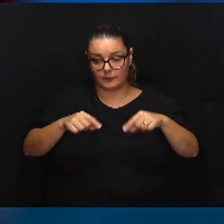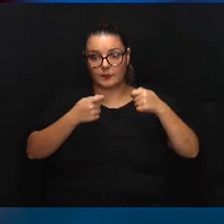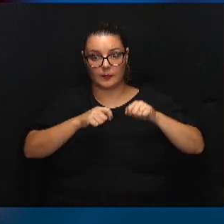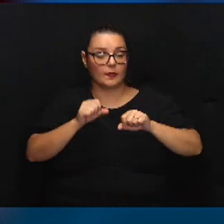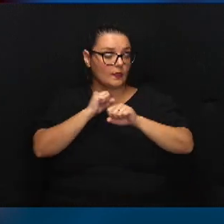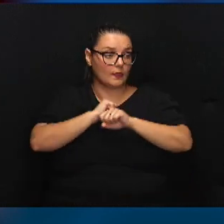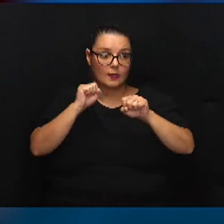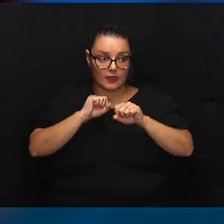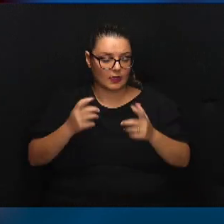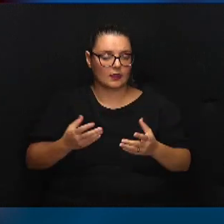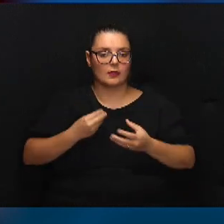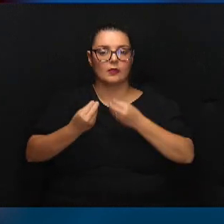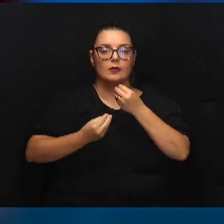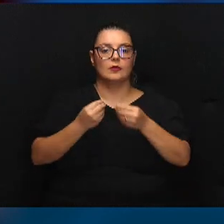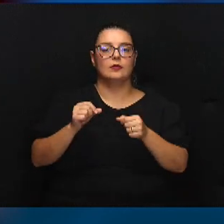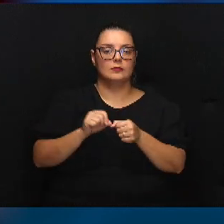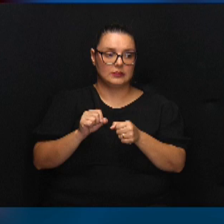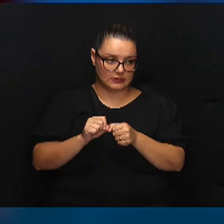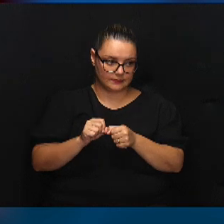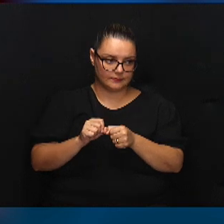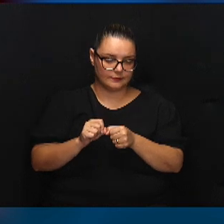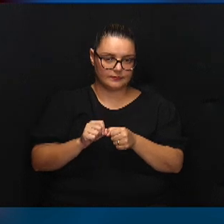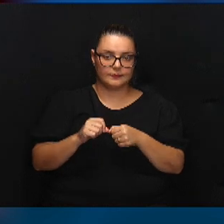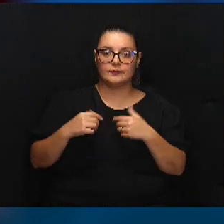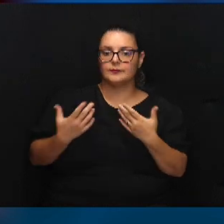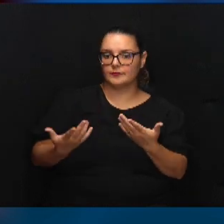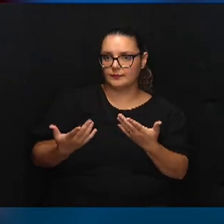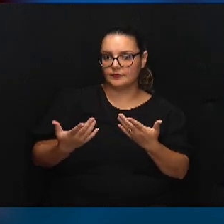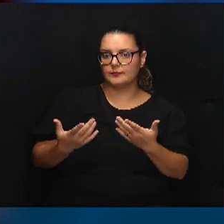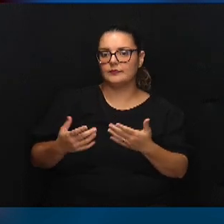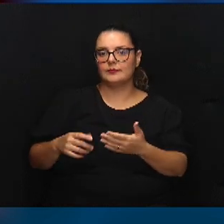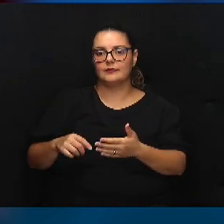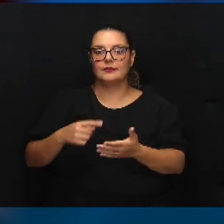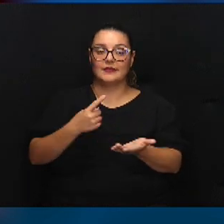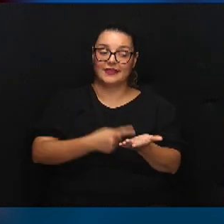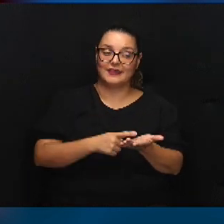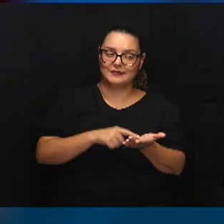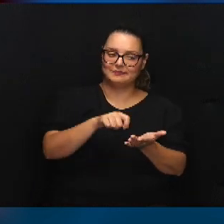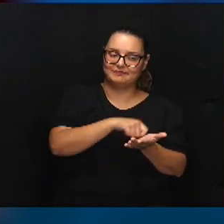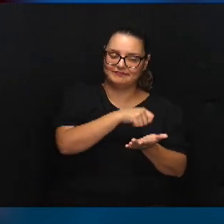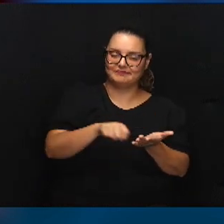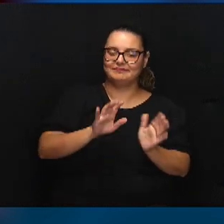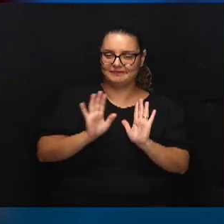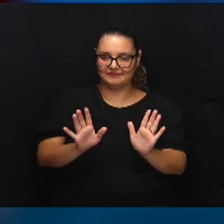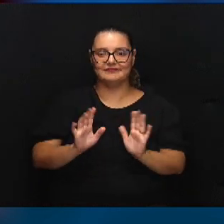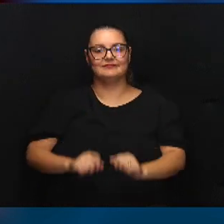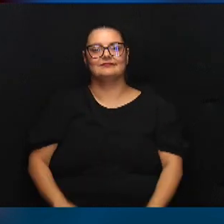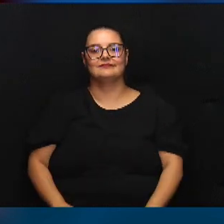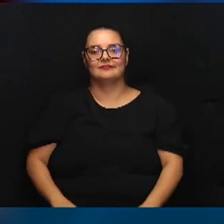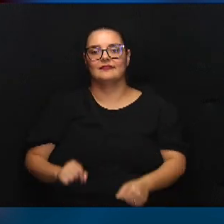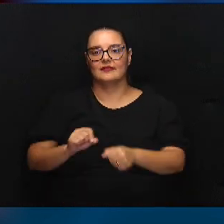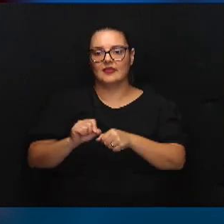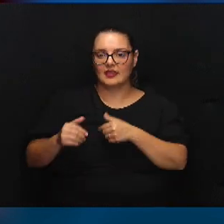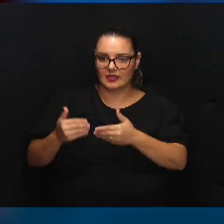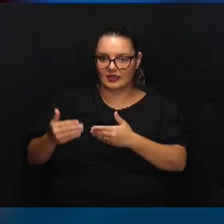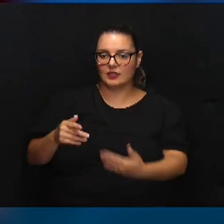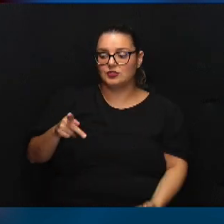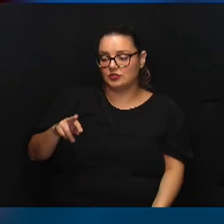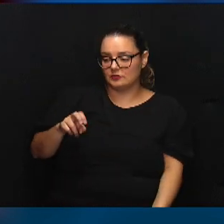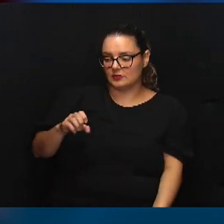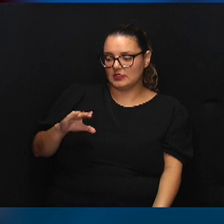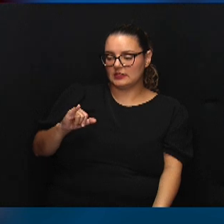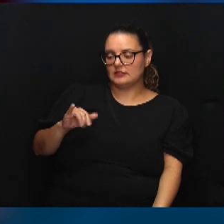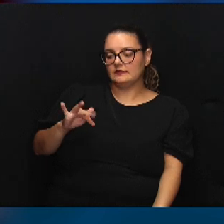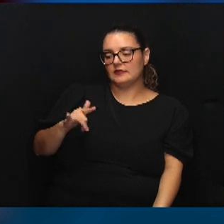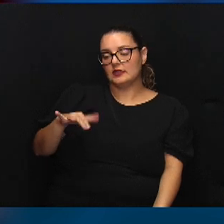bombam. Como você vai fazer? A gente risca a agenda. E aí também tem toda a parte de precificação,